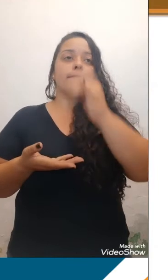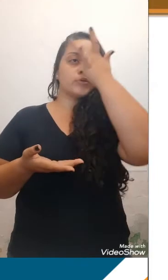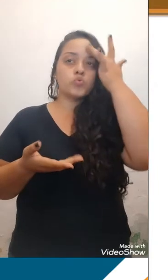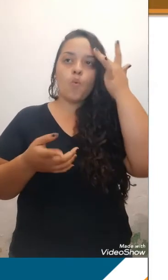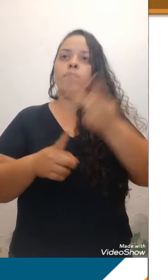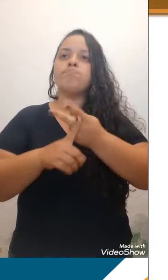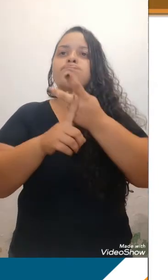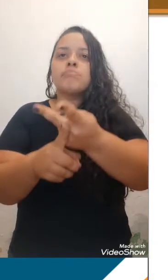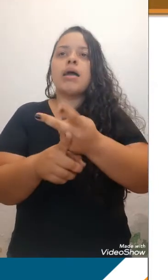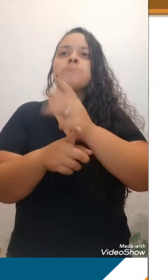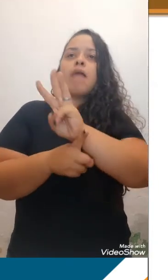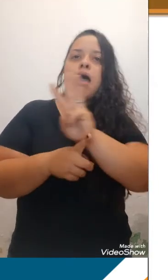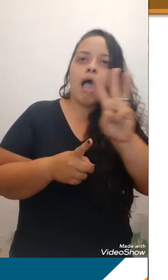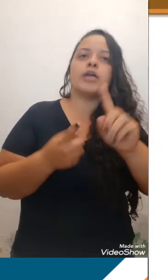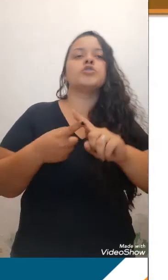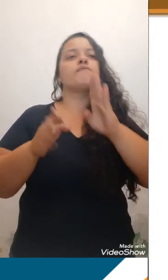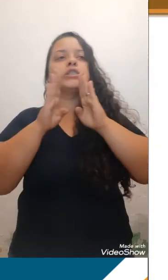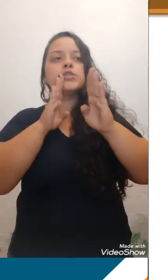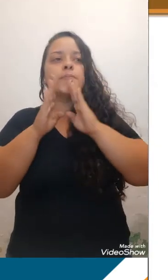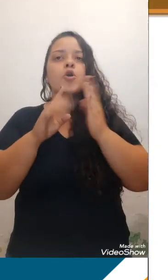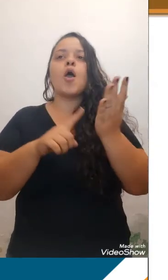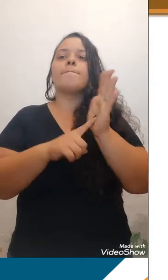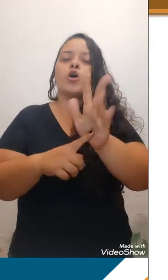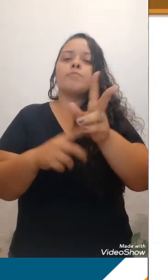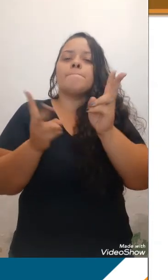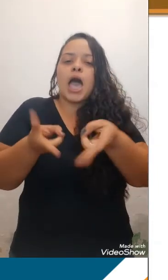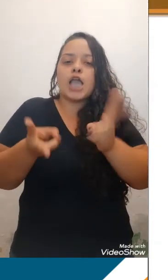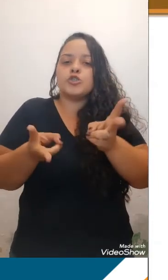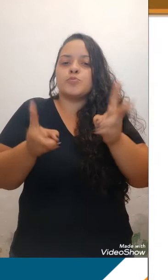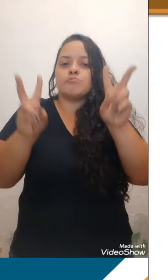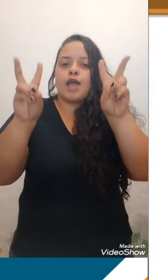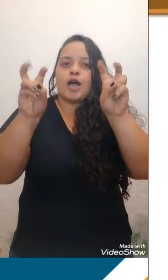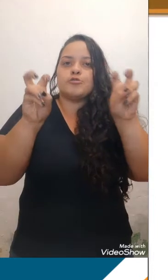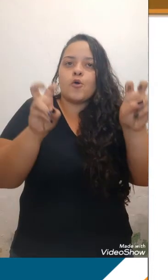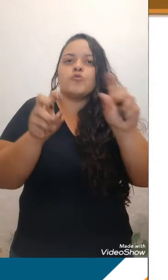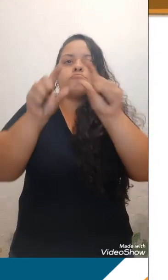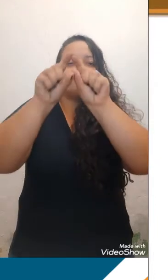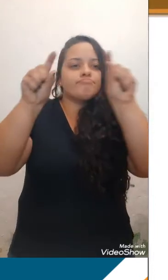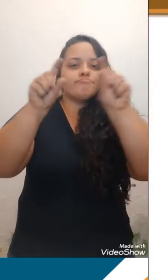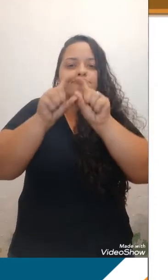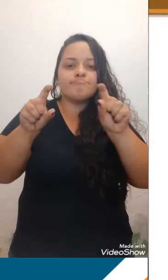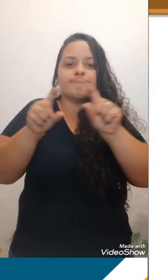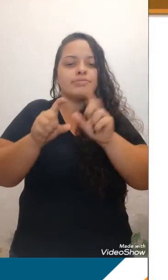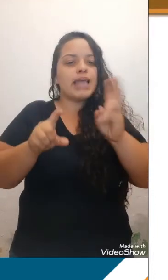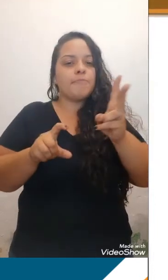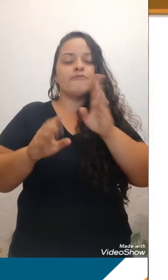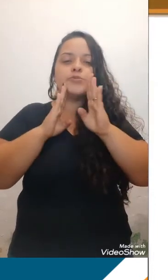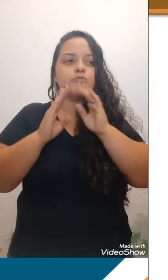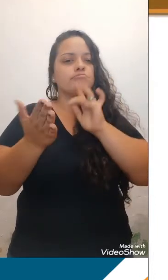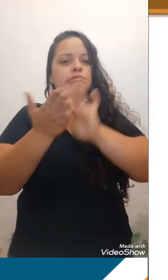a pessoa buscar por algum assunto, sites como o Facebook mostram o mesmo assunto o tempo inteiro no feed e isso precisa